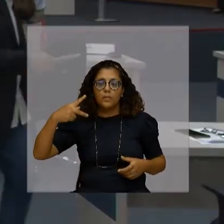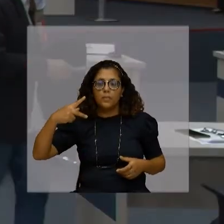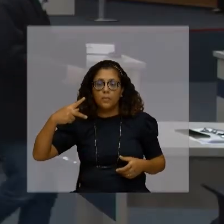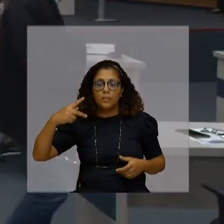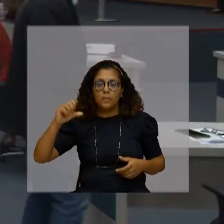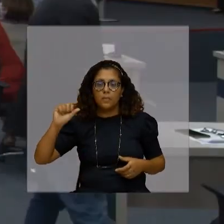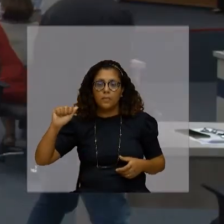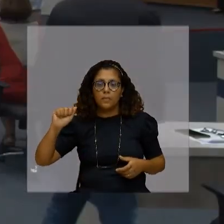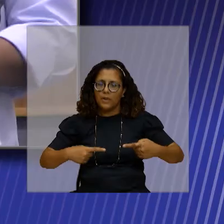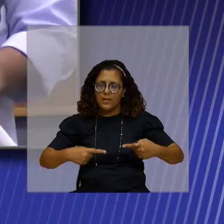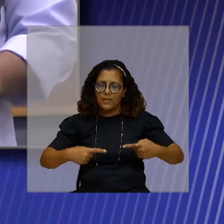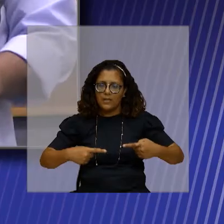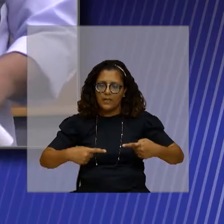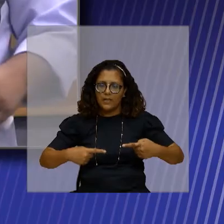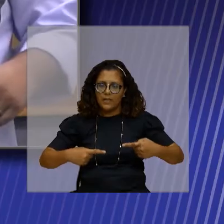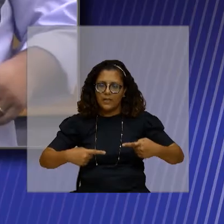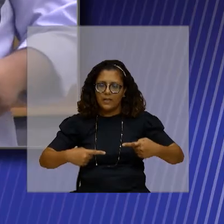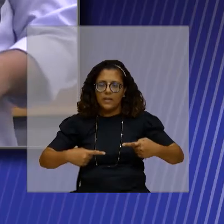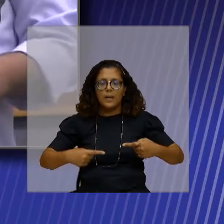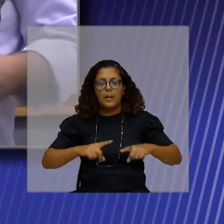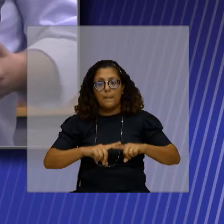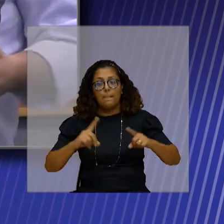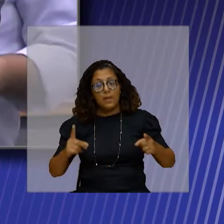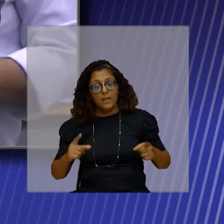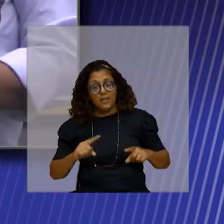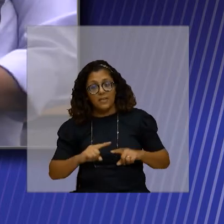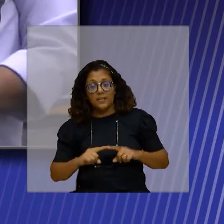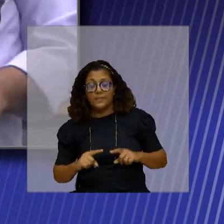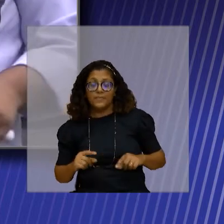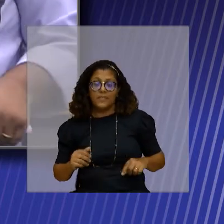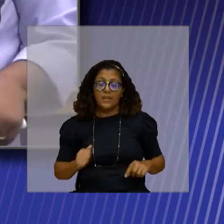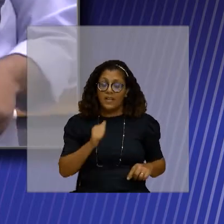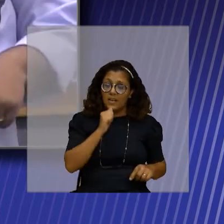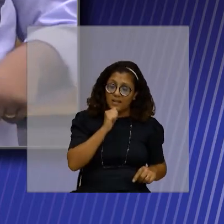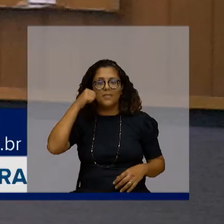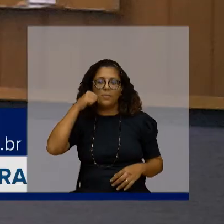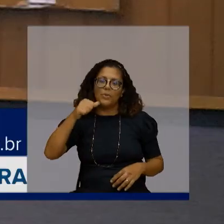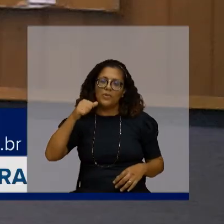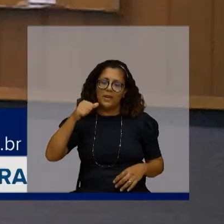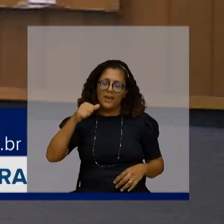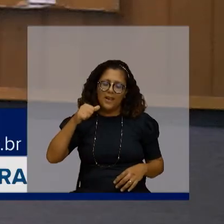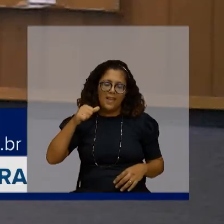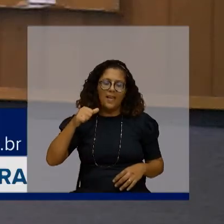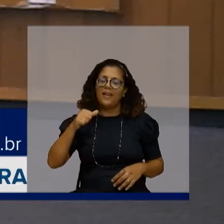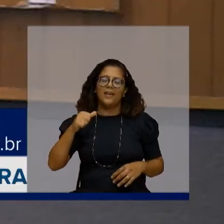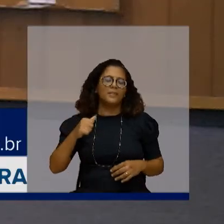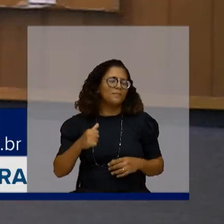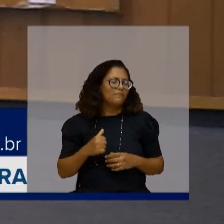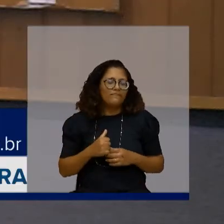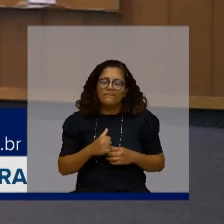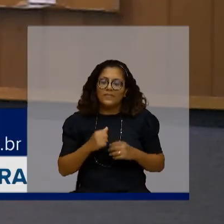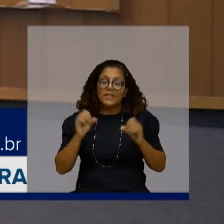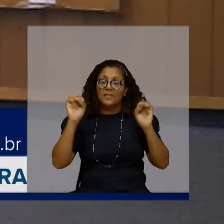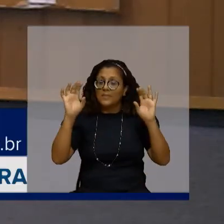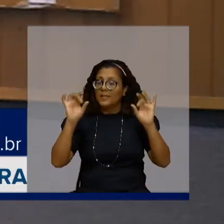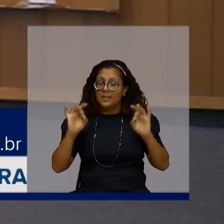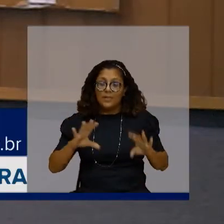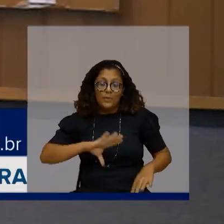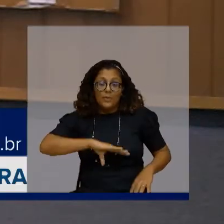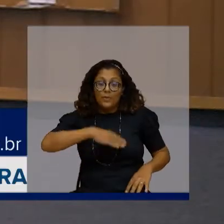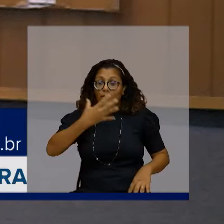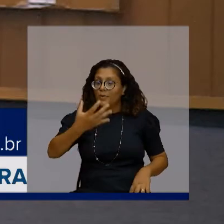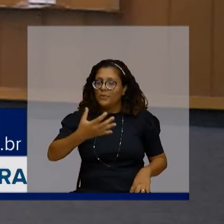leis de proteção da mulher EA importância da legislação ser ampliada já a vereadora Amélia Naomi